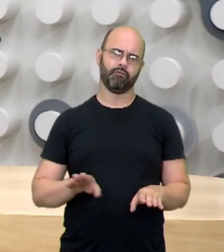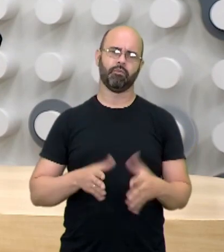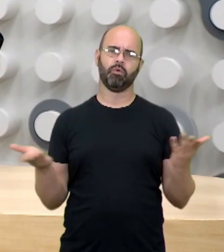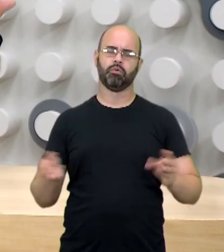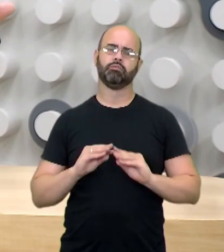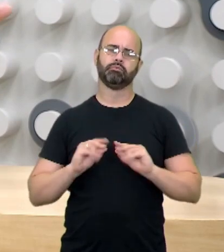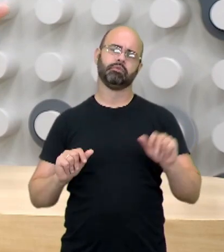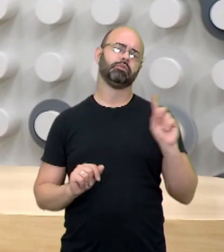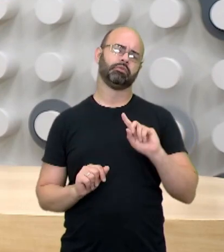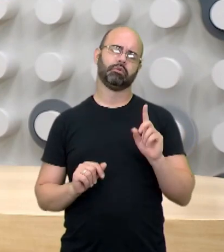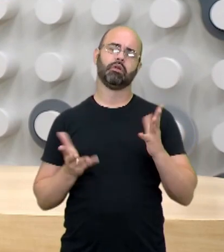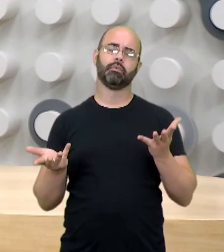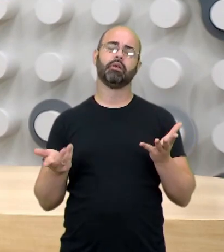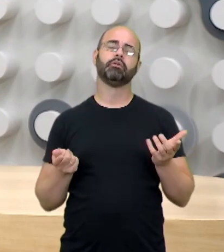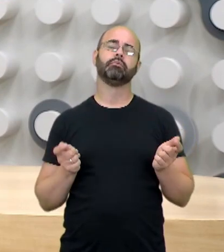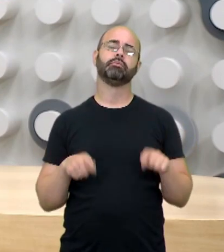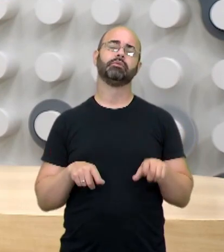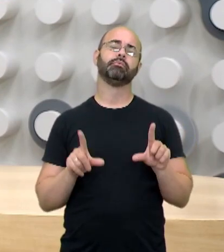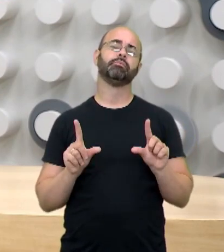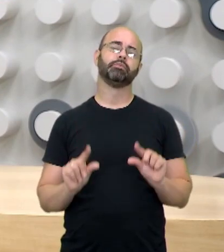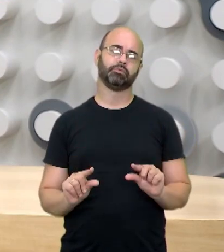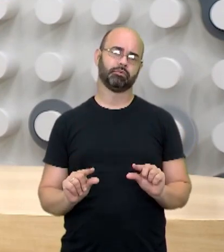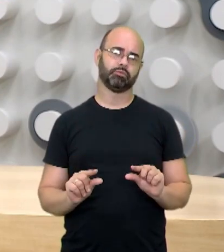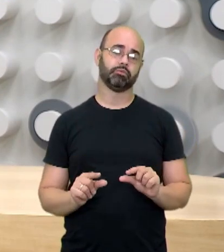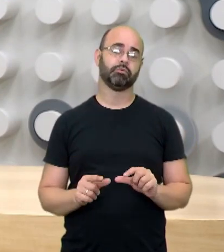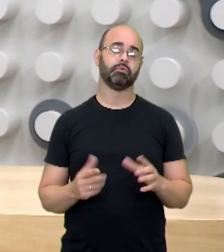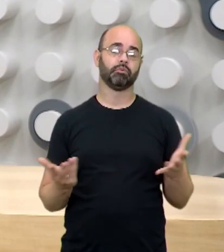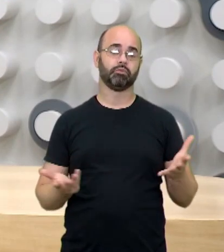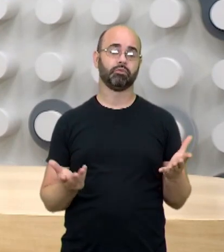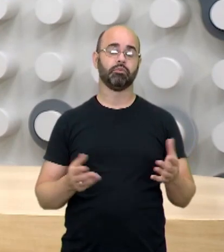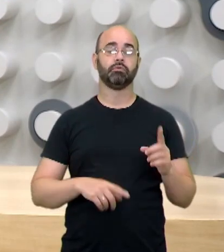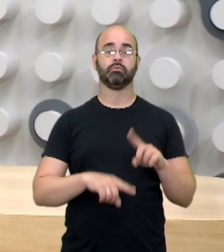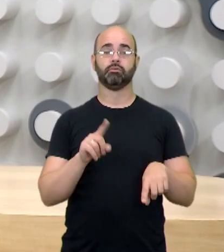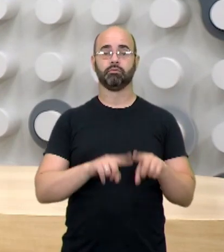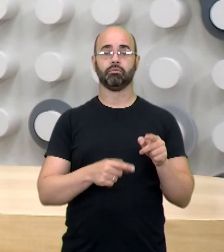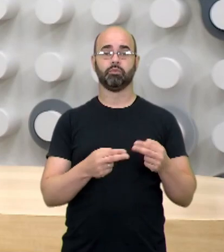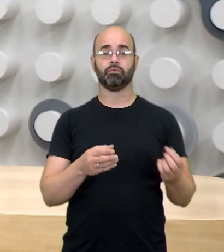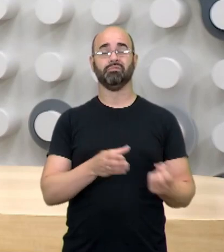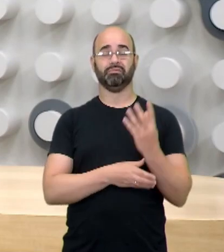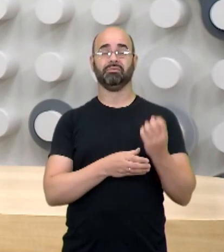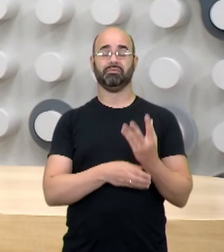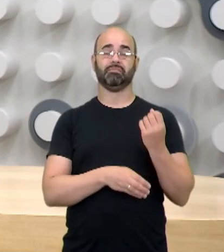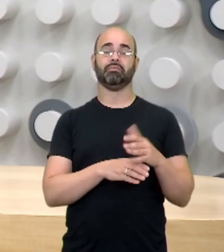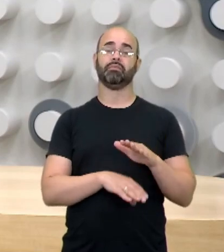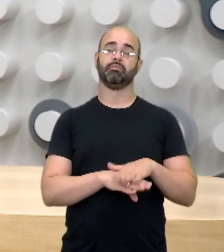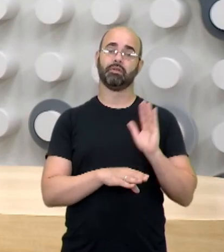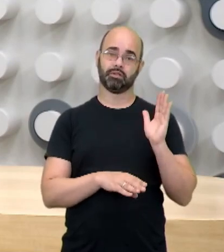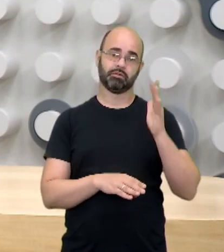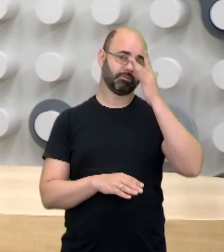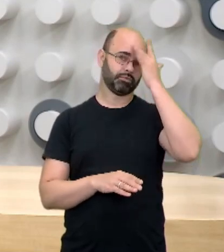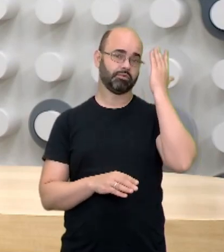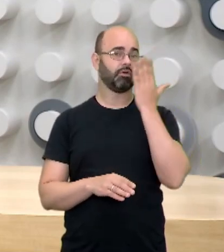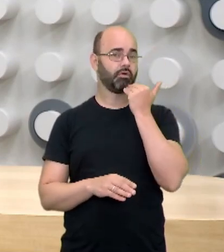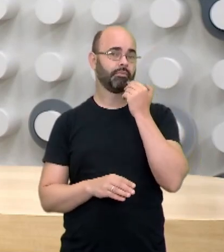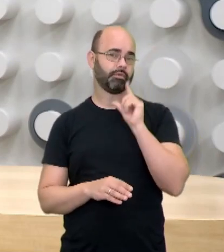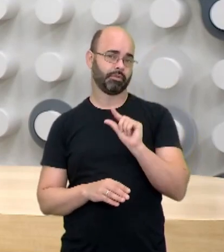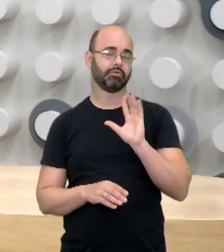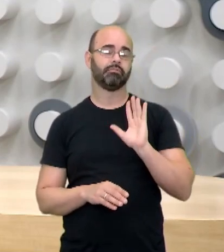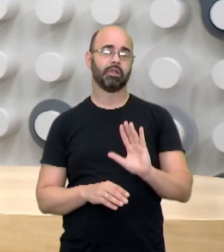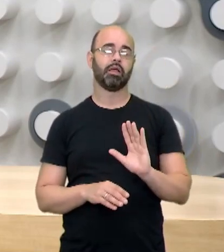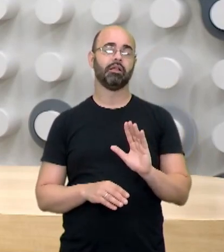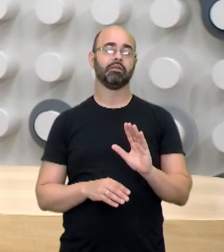há um potencial menor. Então, se produz muito mais produtos do que a população consome. O problema é como